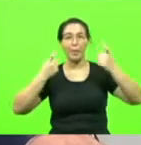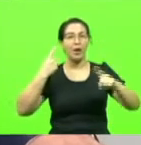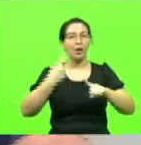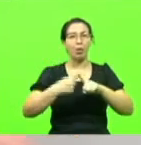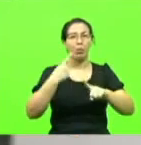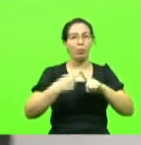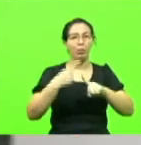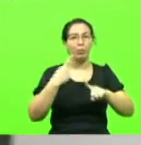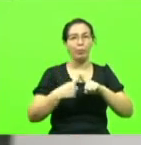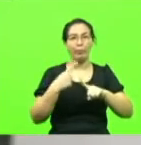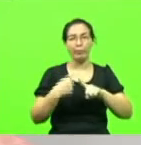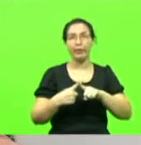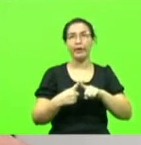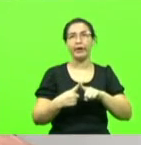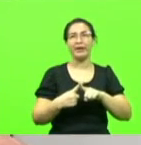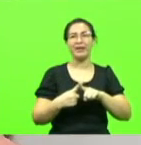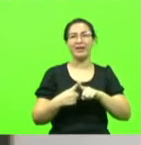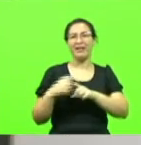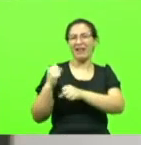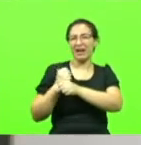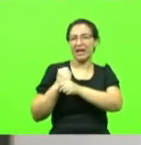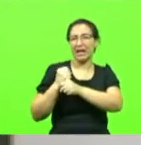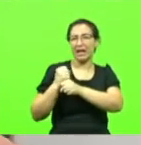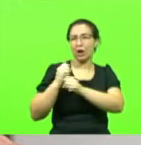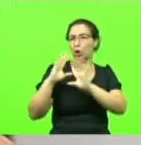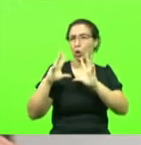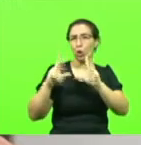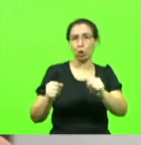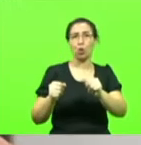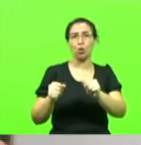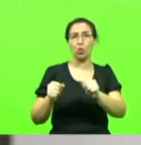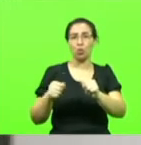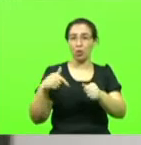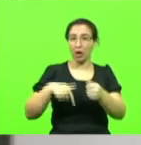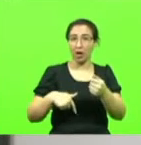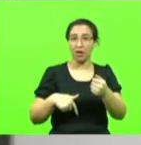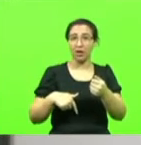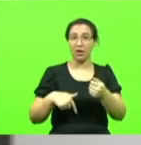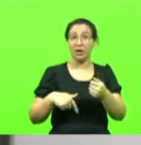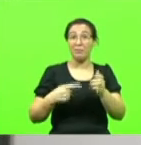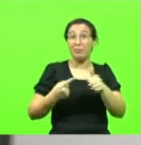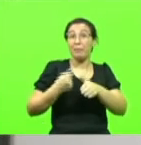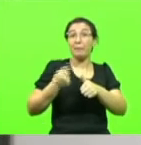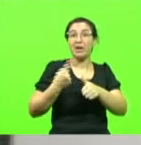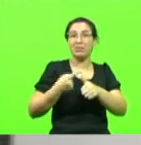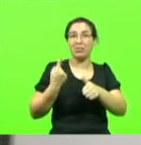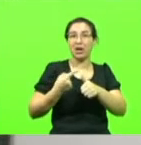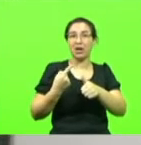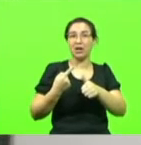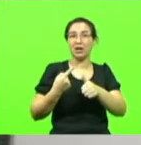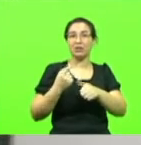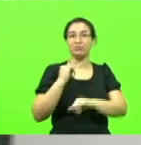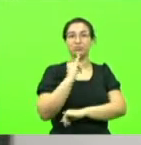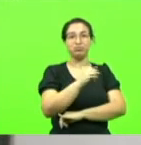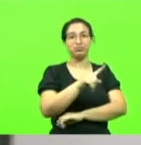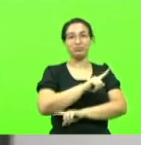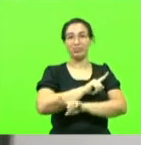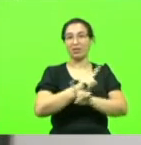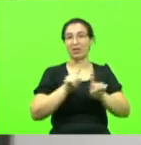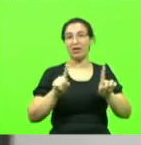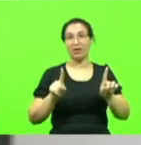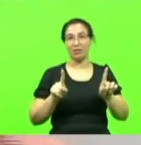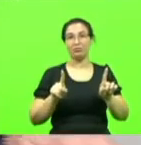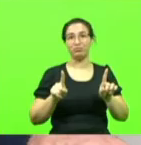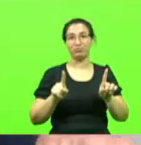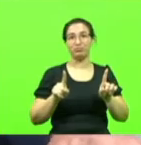nesses anos todos que eu estou aqui é a primeira vez que que é negado um apoio para Federação Catarinense das